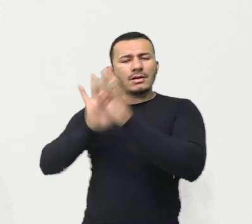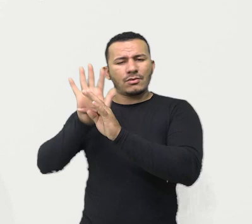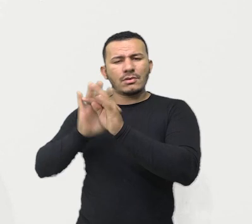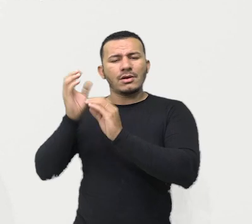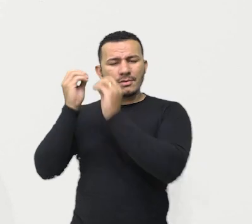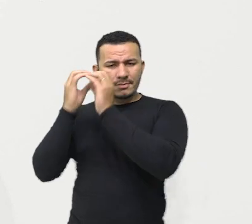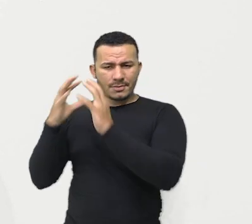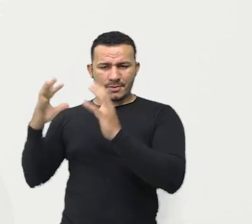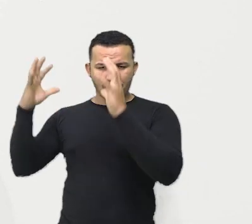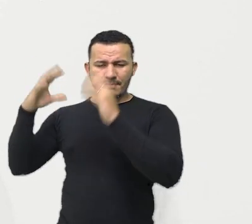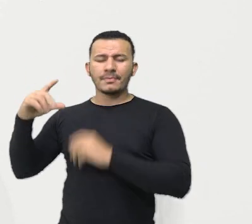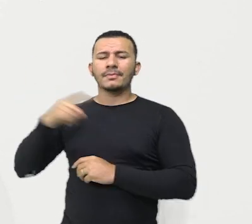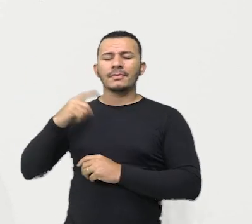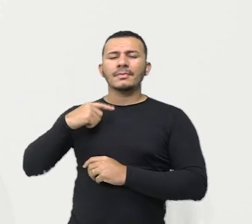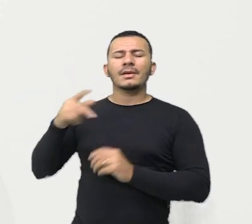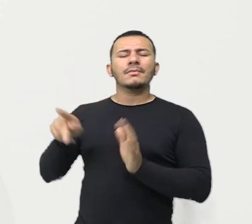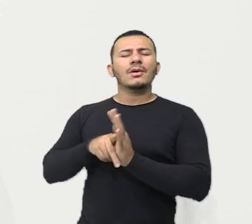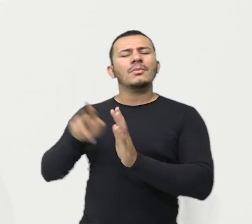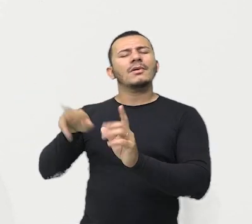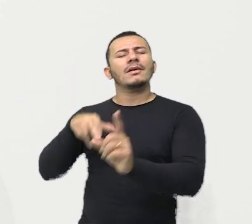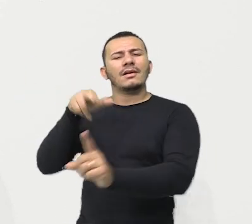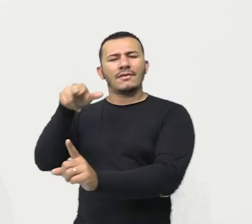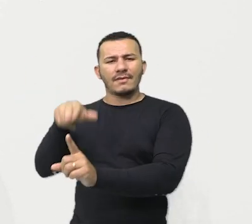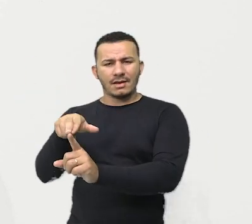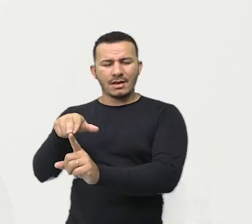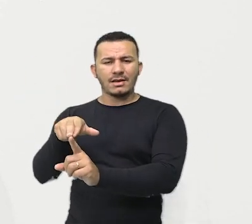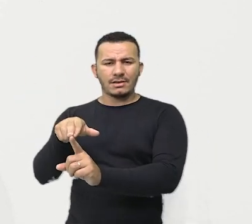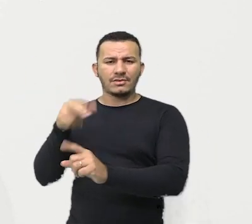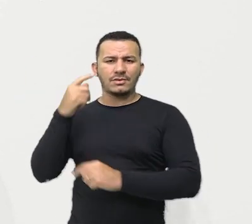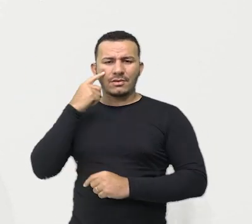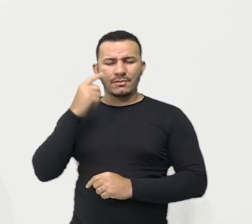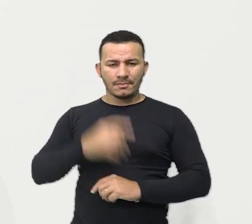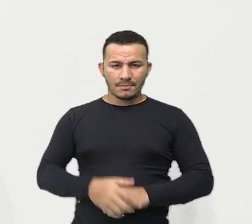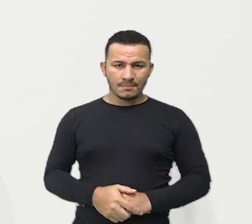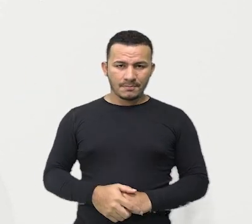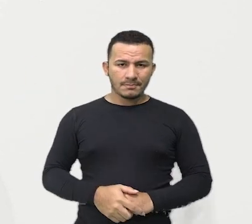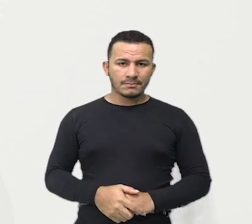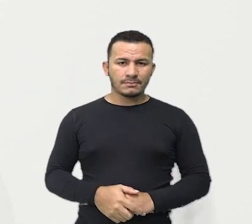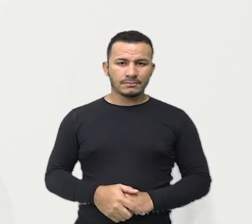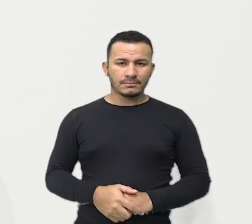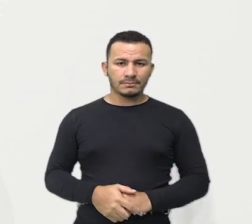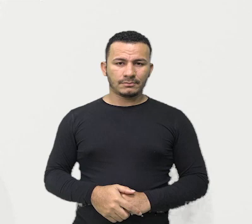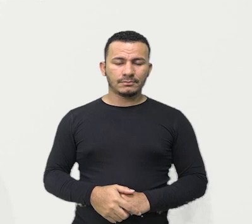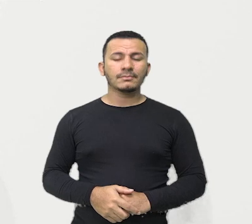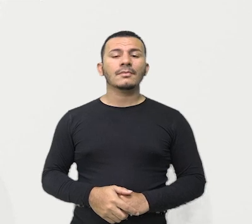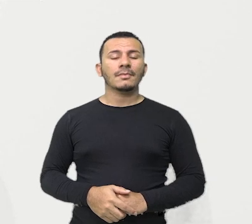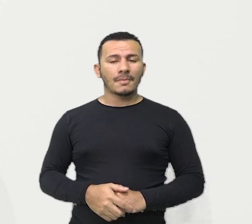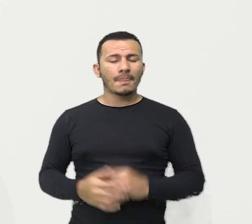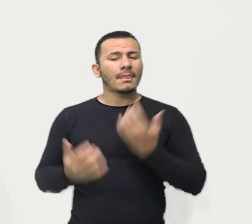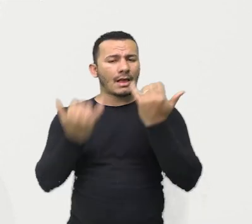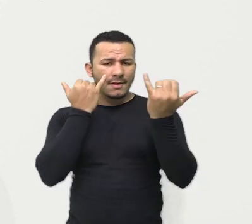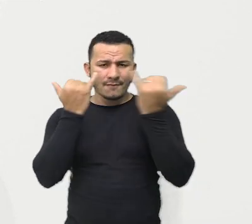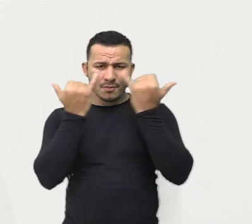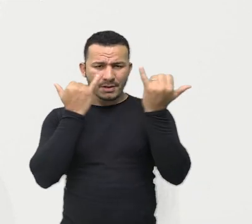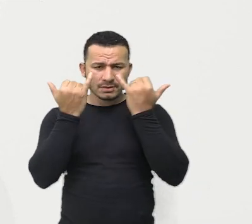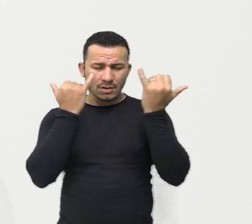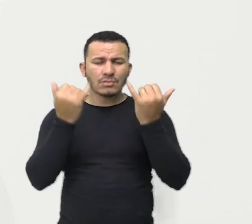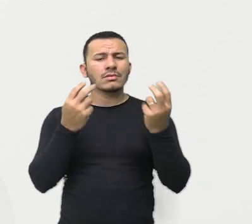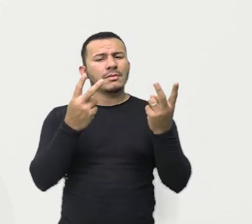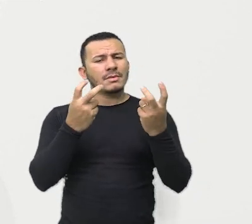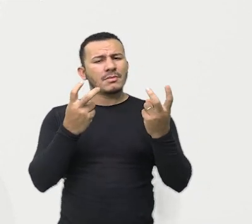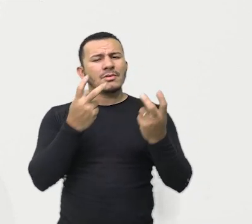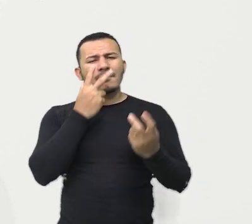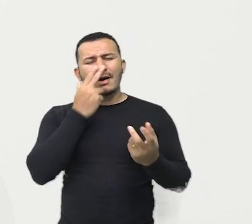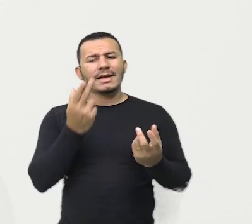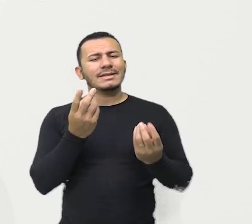que existe uma referência a outra informação contextual, a outra informação que a gente nota que